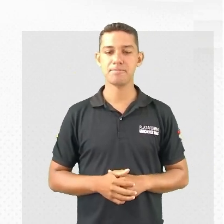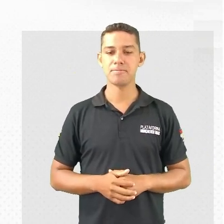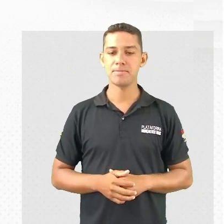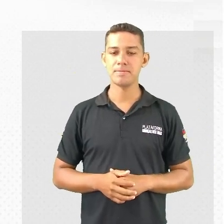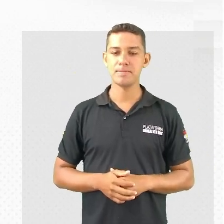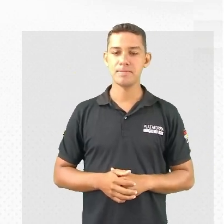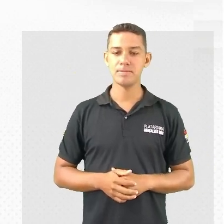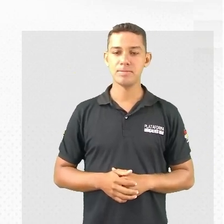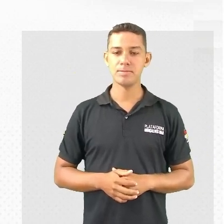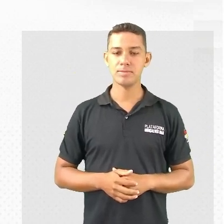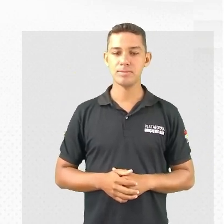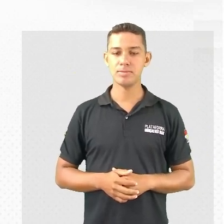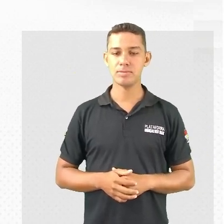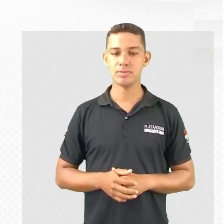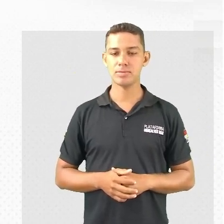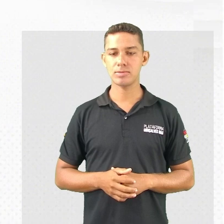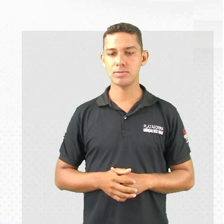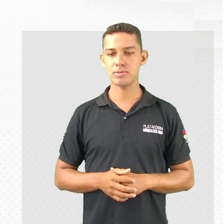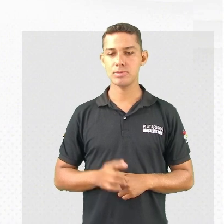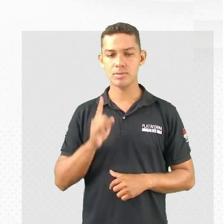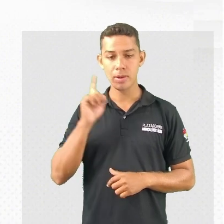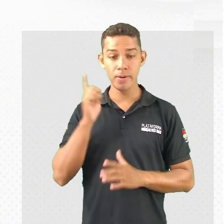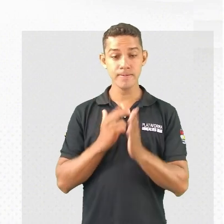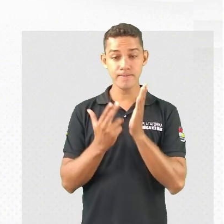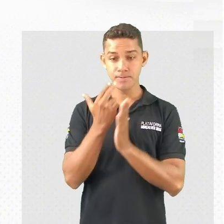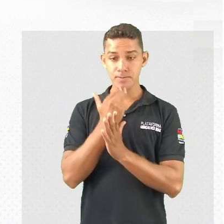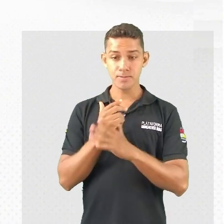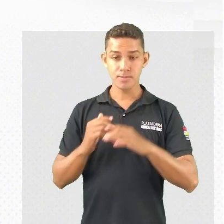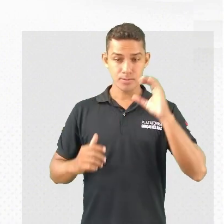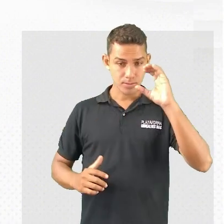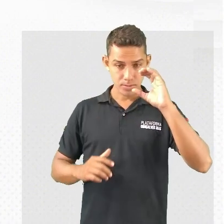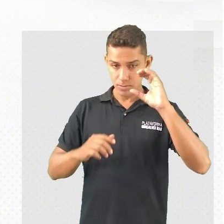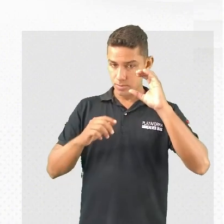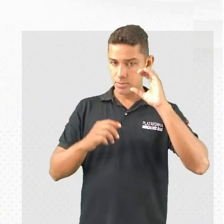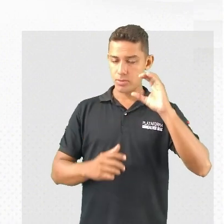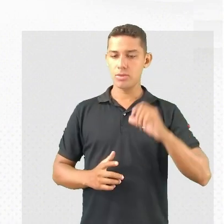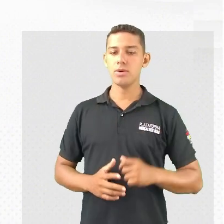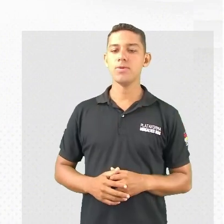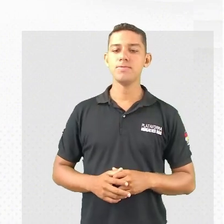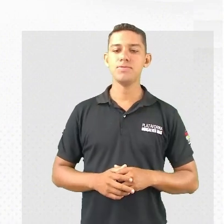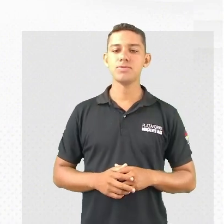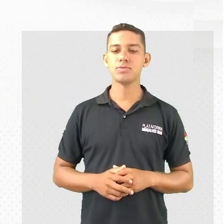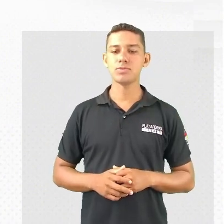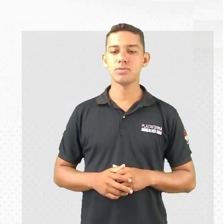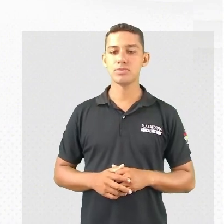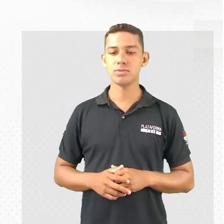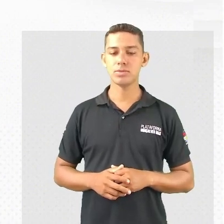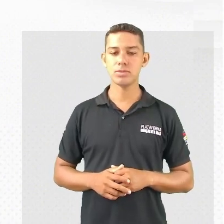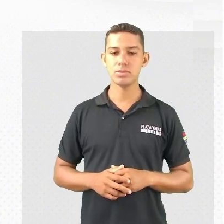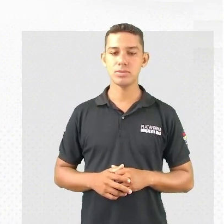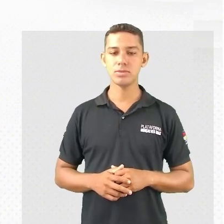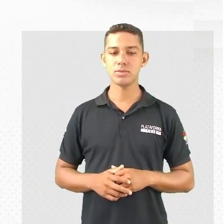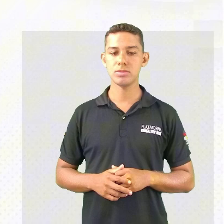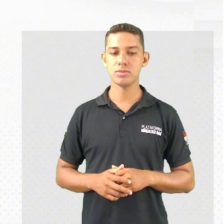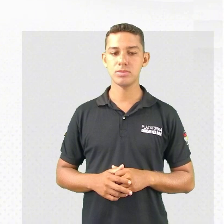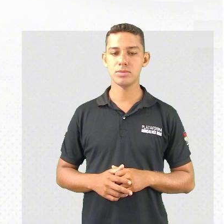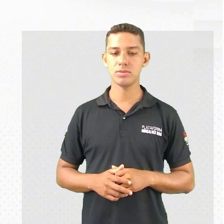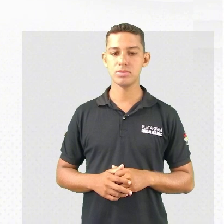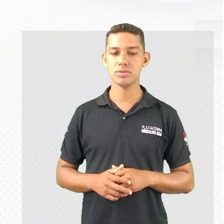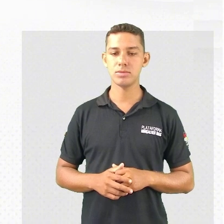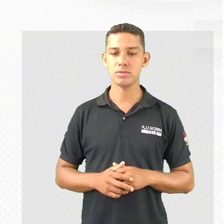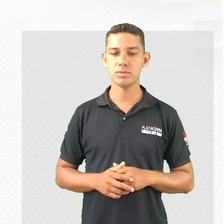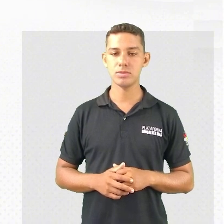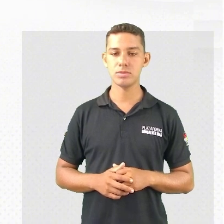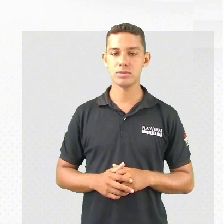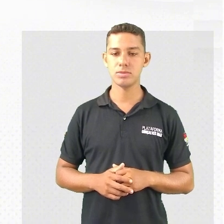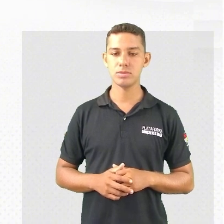50. A distância no desenho, que eu chamei de Czinho, que é o que eu quero. A distância real é de